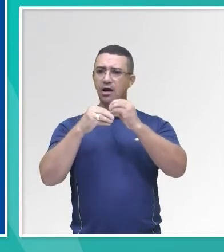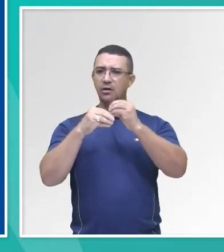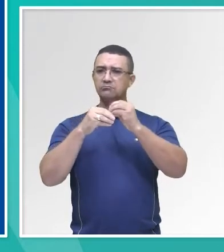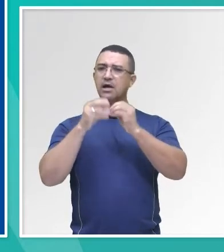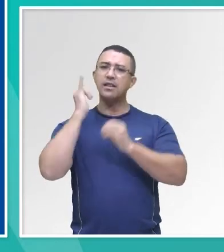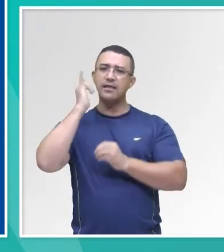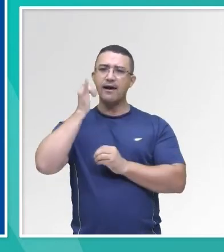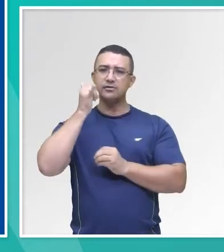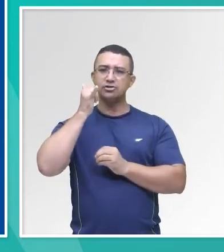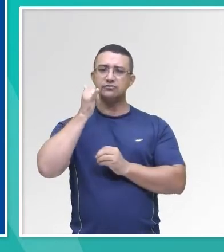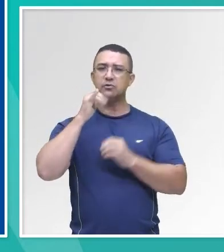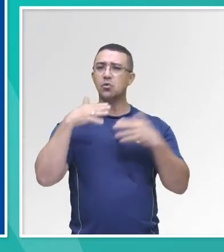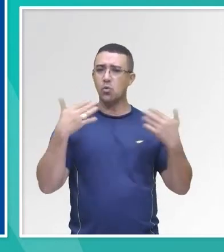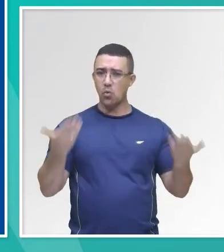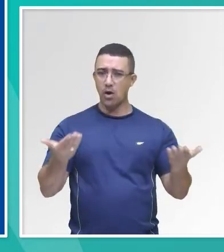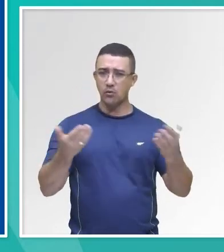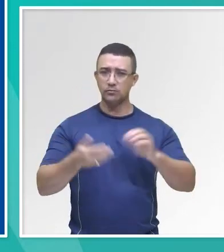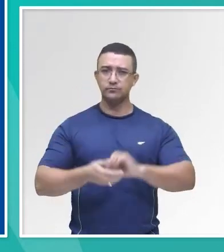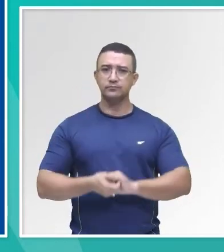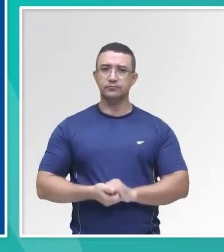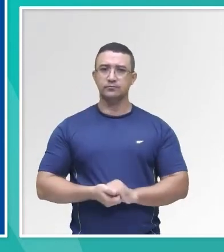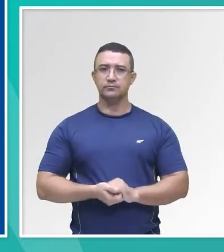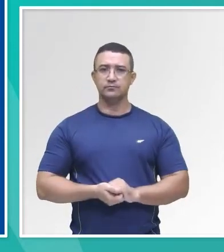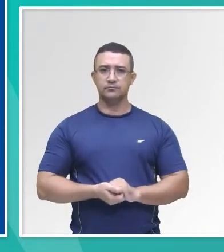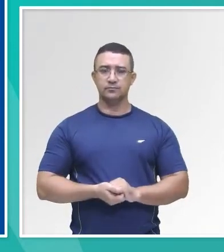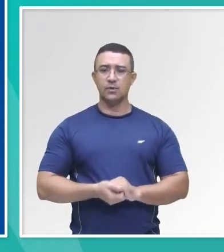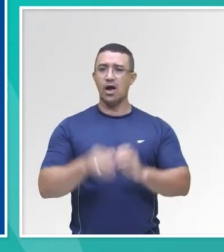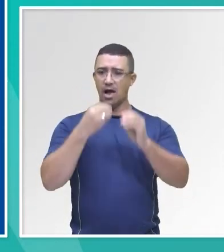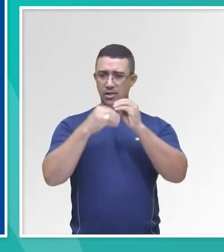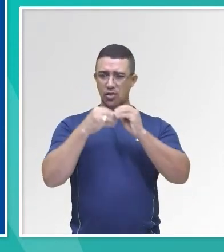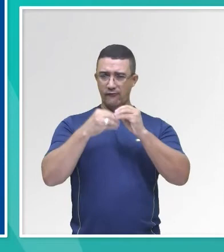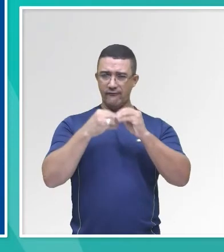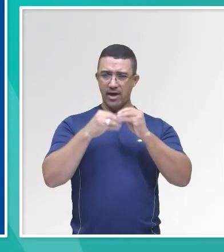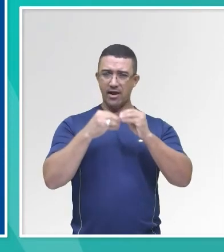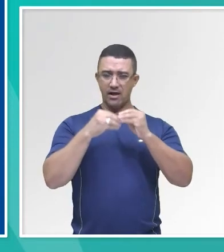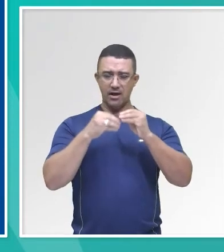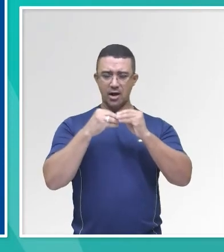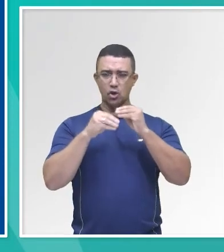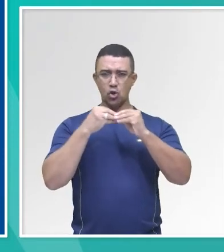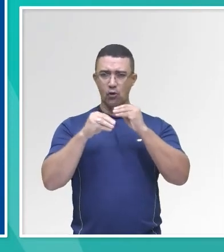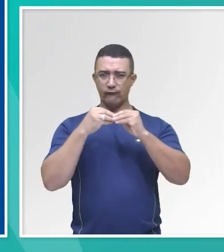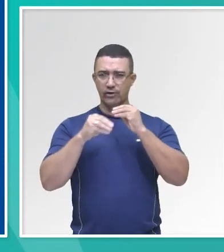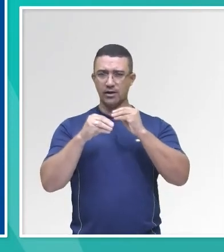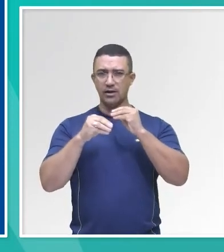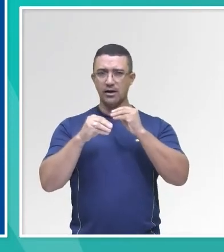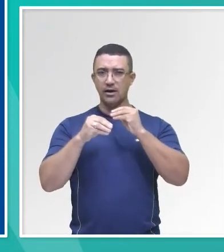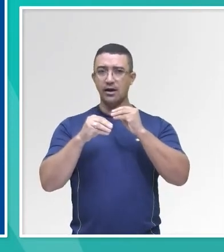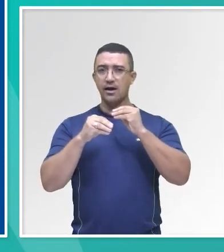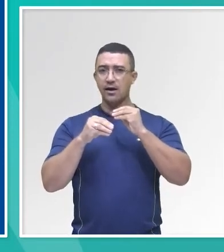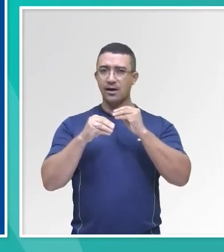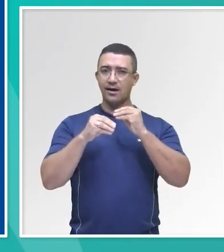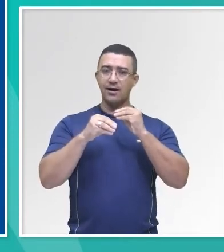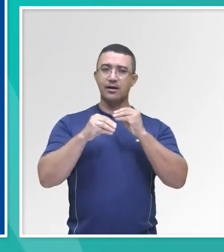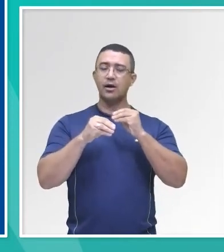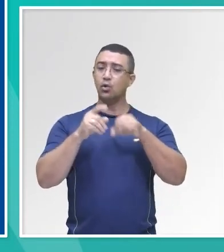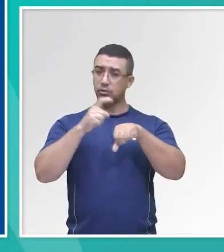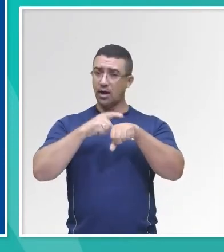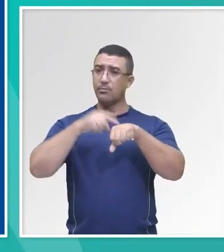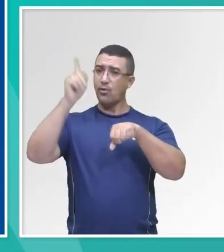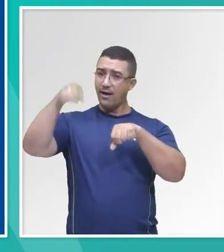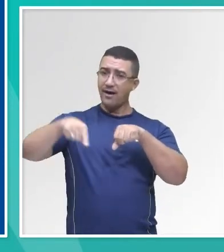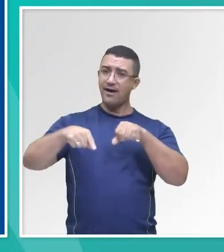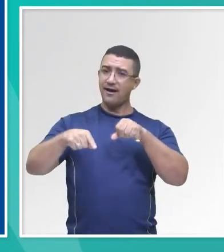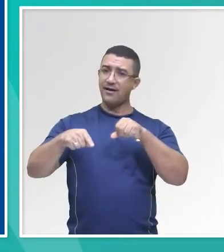narrativa? Tempo da narrativa da novela. Olha só, característica. Tempo da novela. O tempo